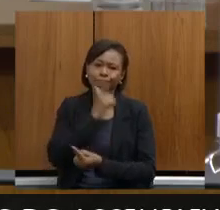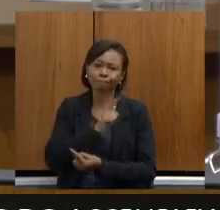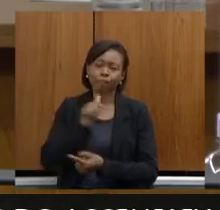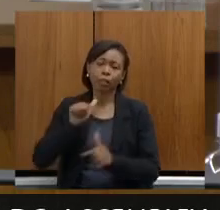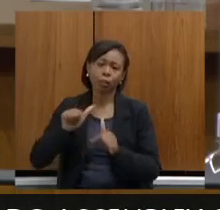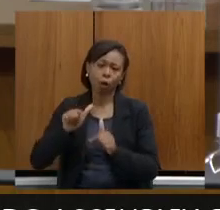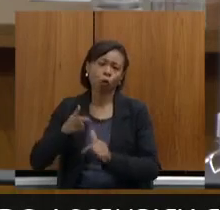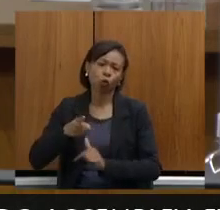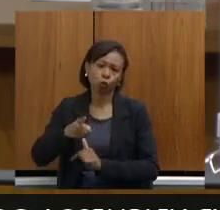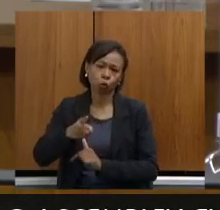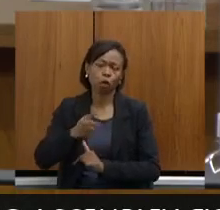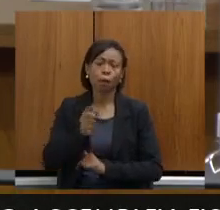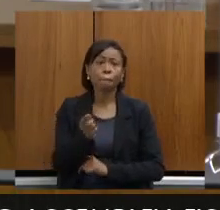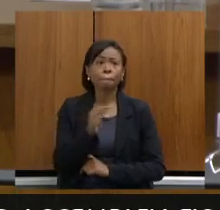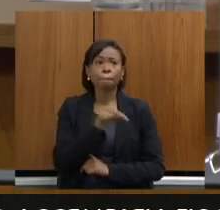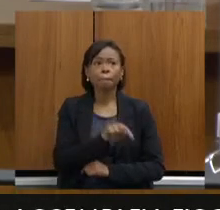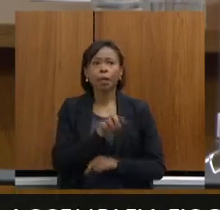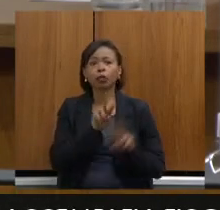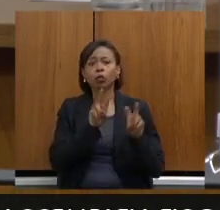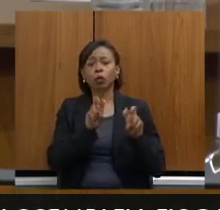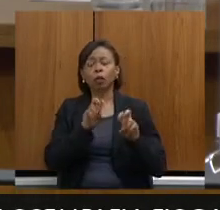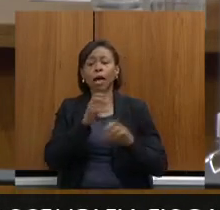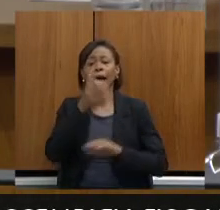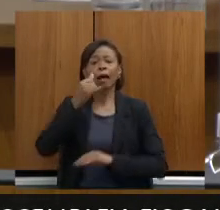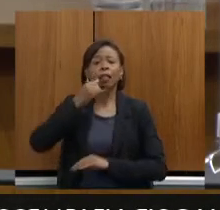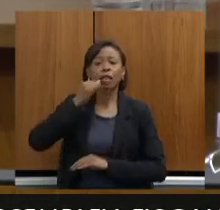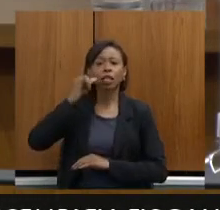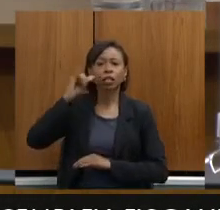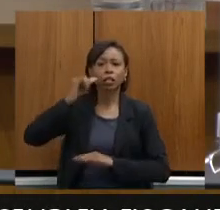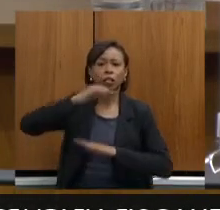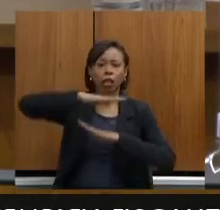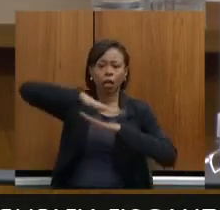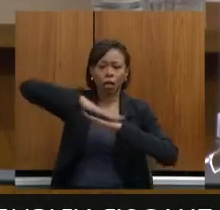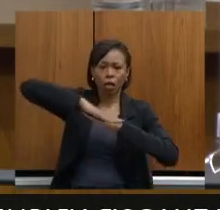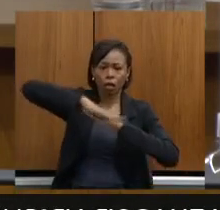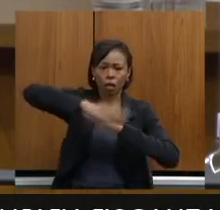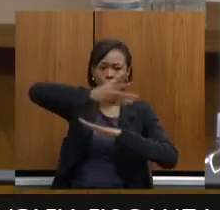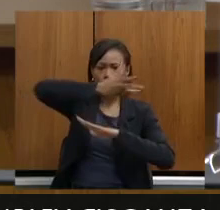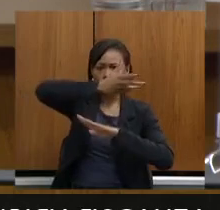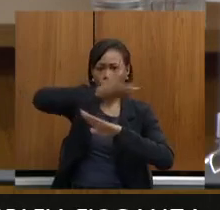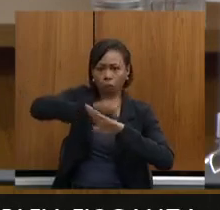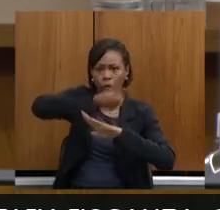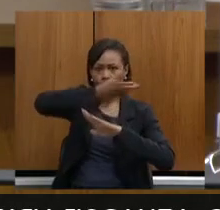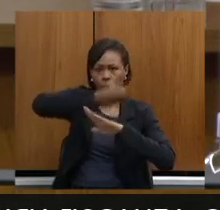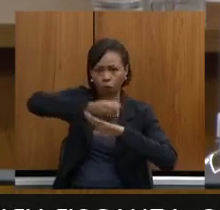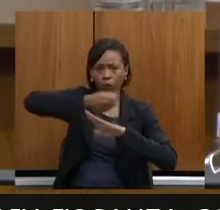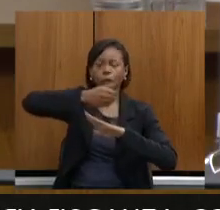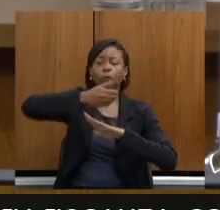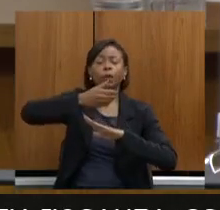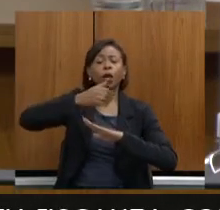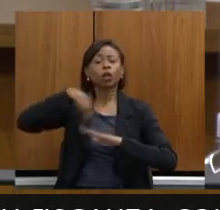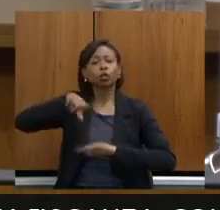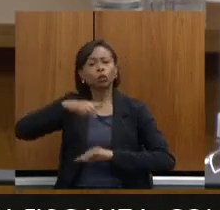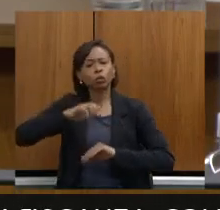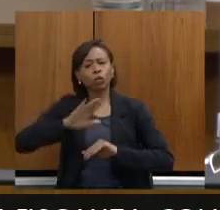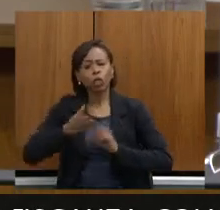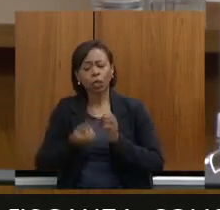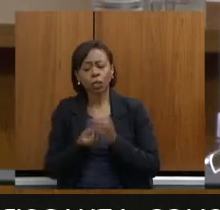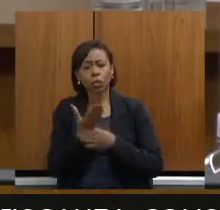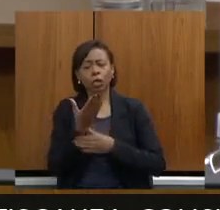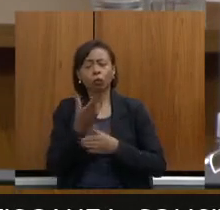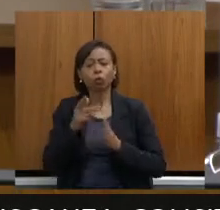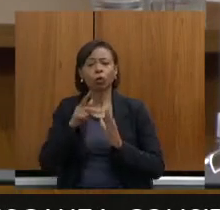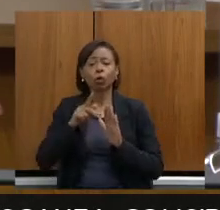Continua em relação aos energia fotovoltaica nós fizemos é um projeto para pequenos fotos